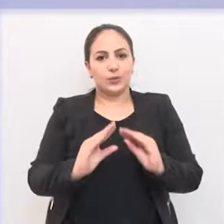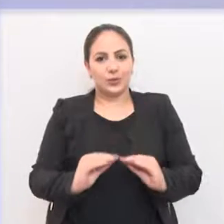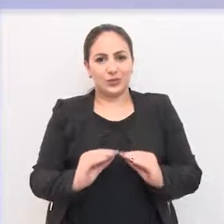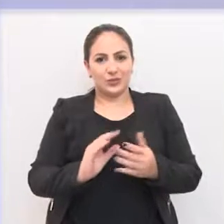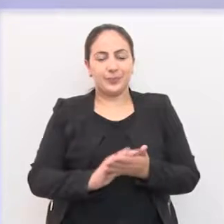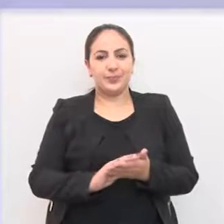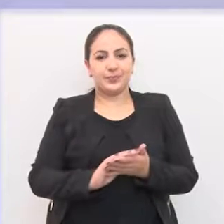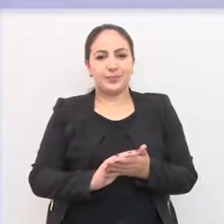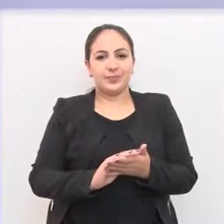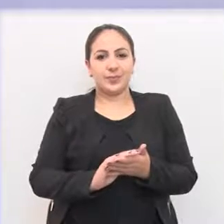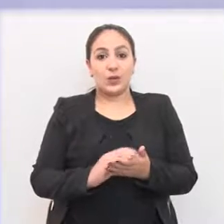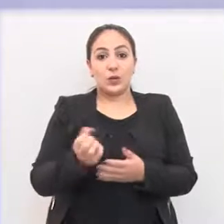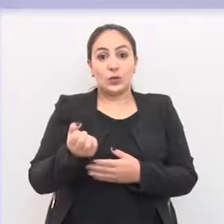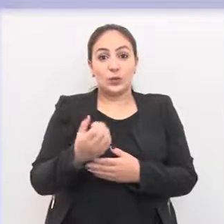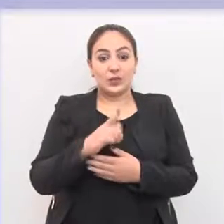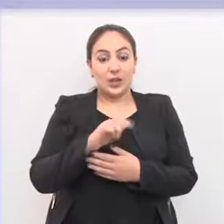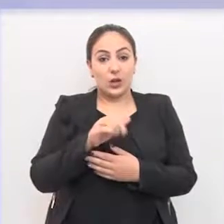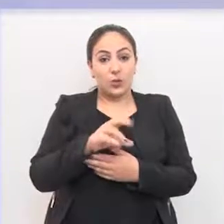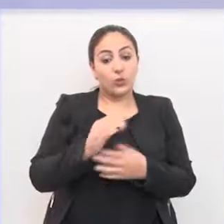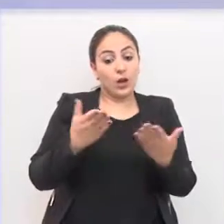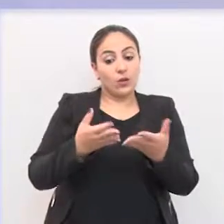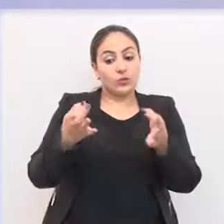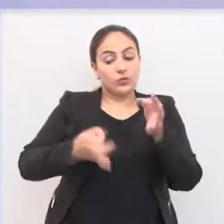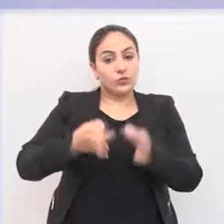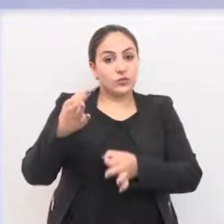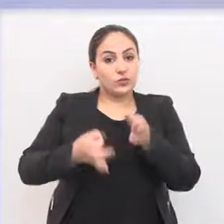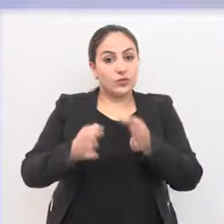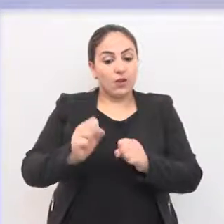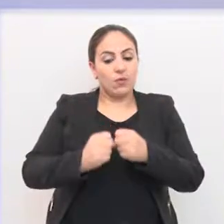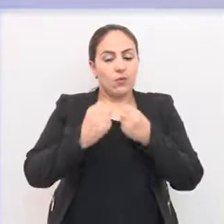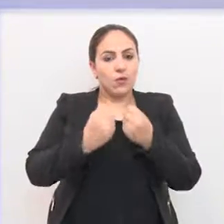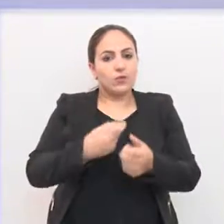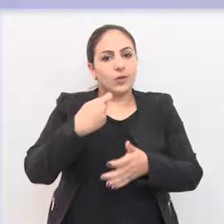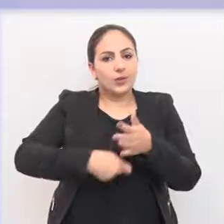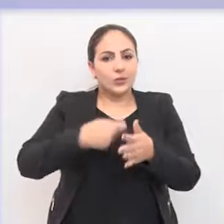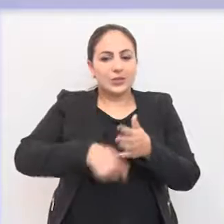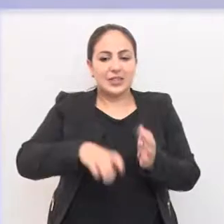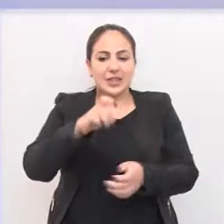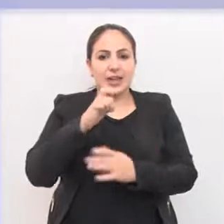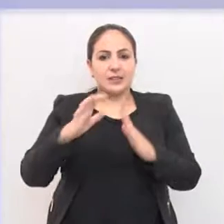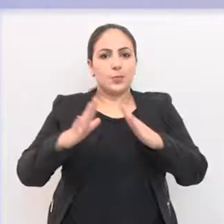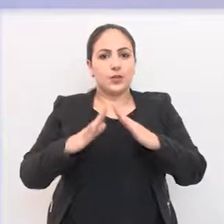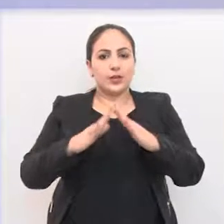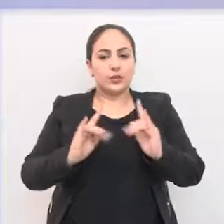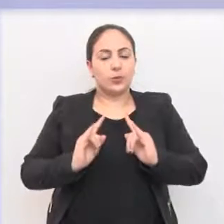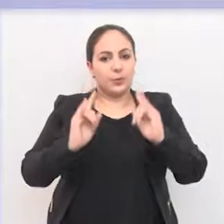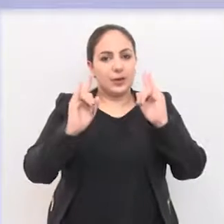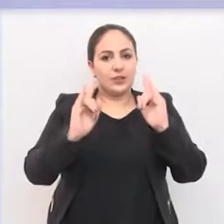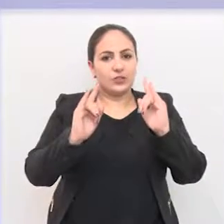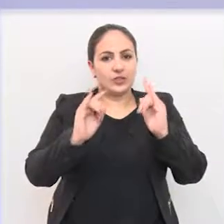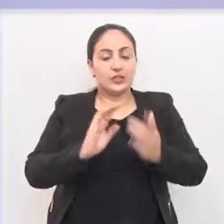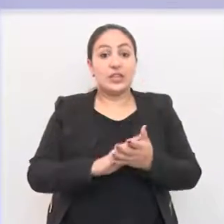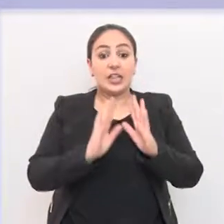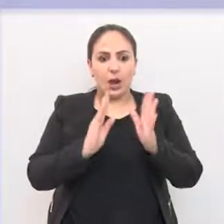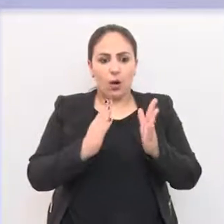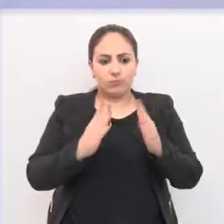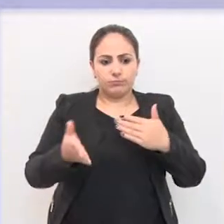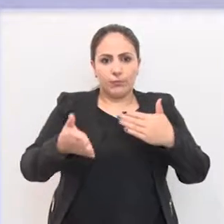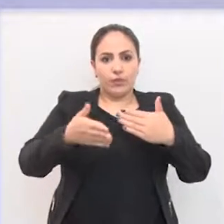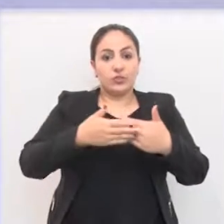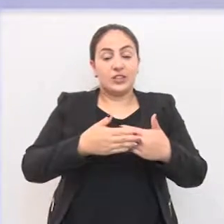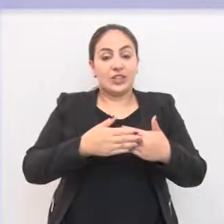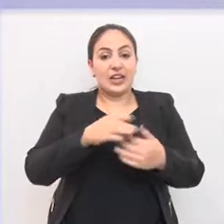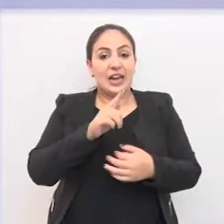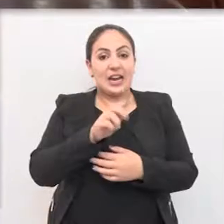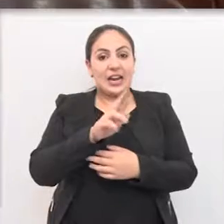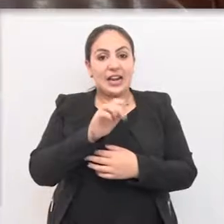Boa noite. Novo laudo, agora judicial, reforça a luta de ex-moradores do edifício interditado